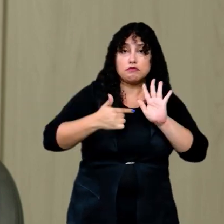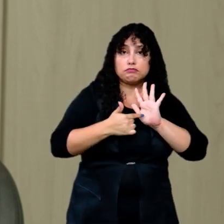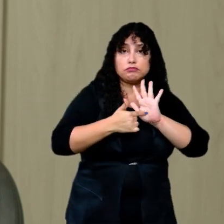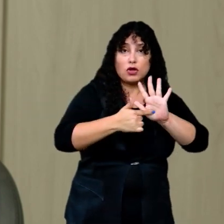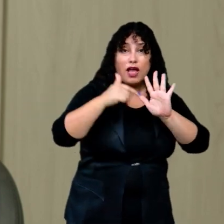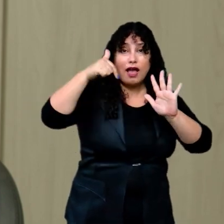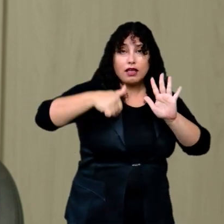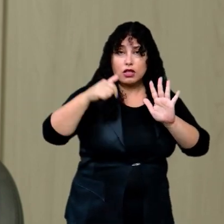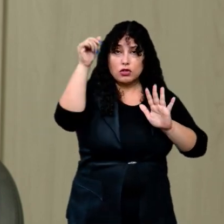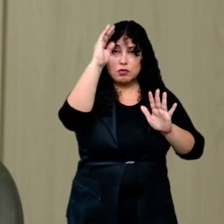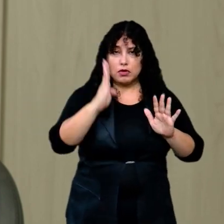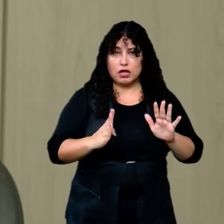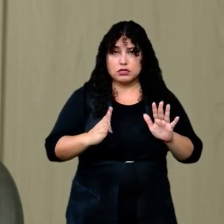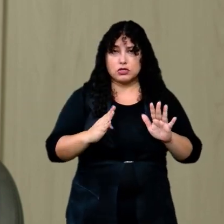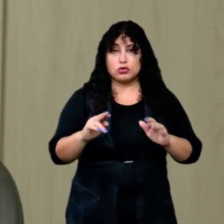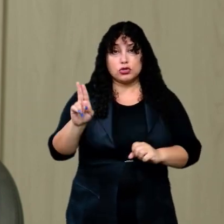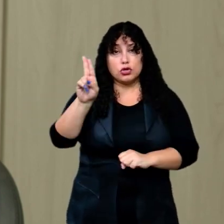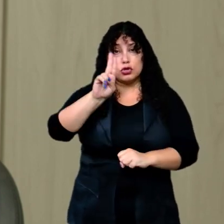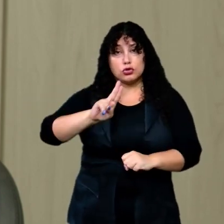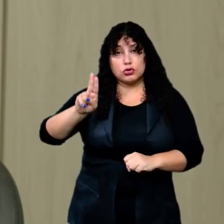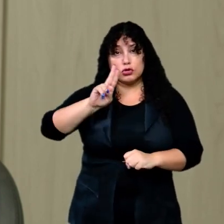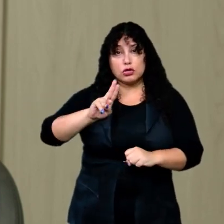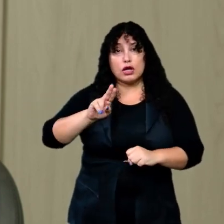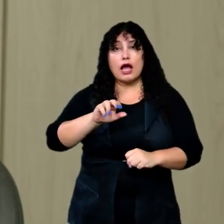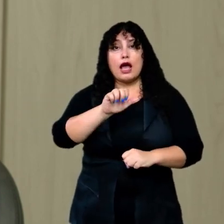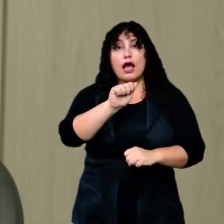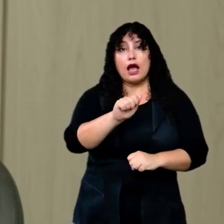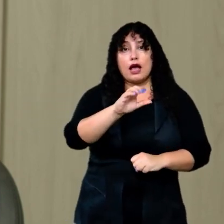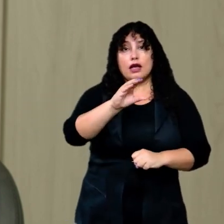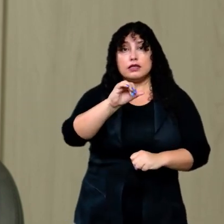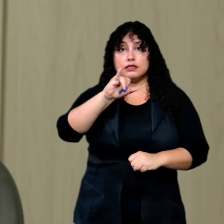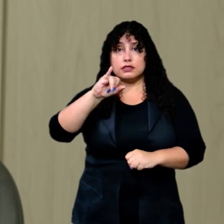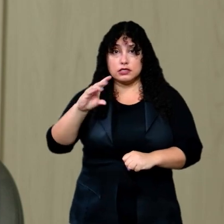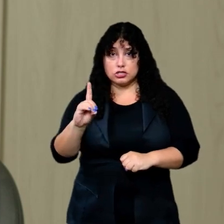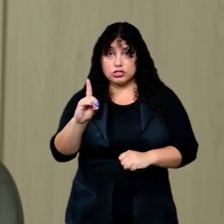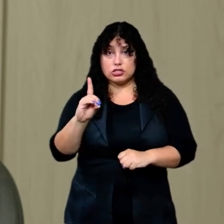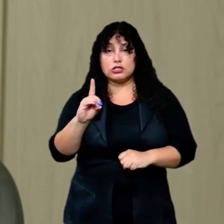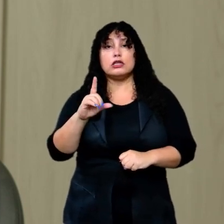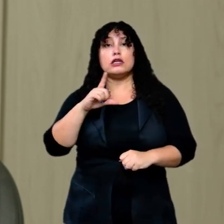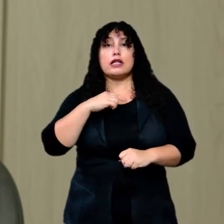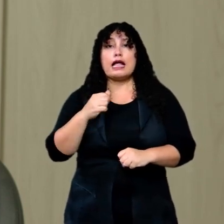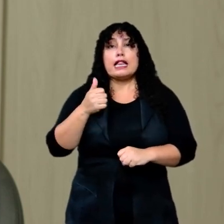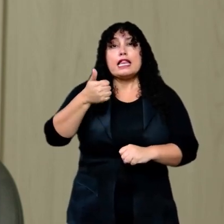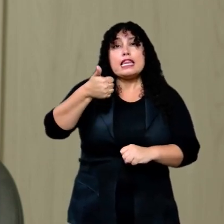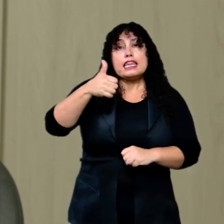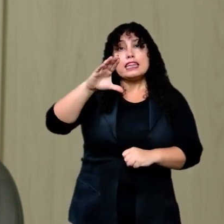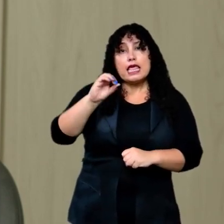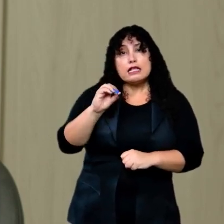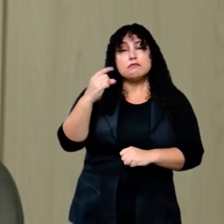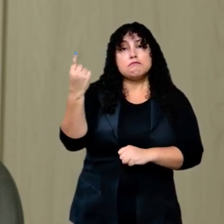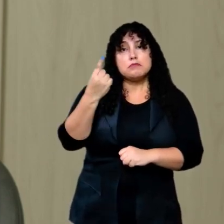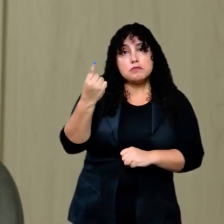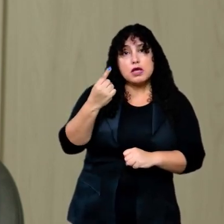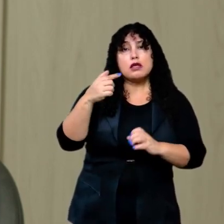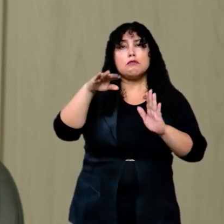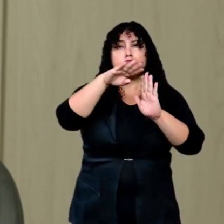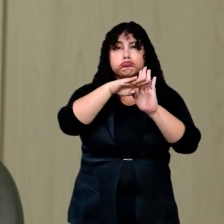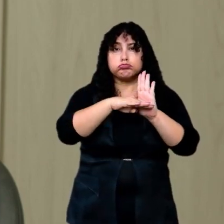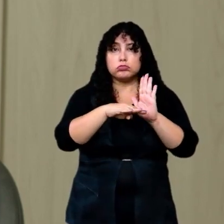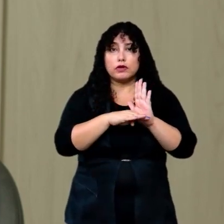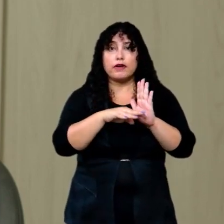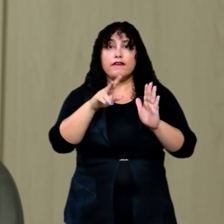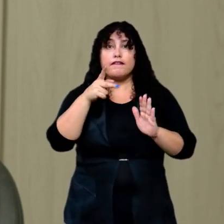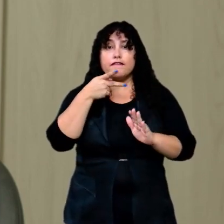no Brasil, a gente usa a CID, que está agora na sua 11ª edição. A gente ouve falar muito